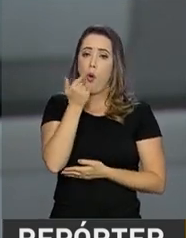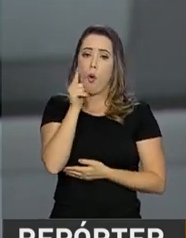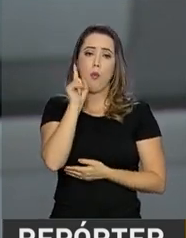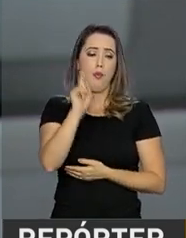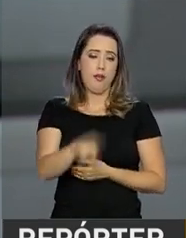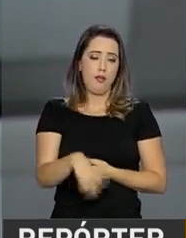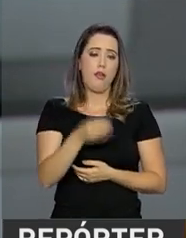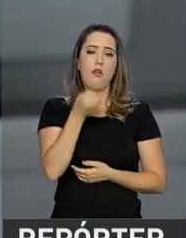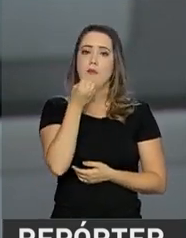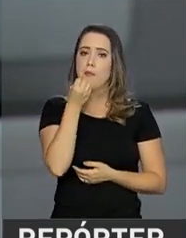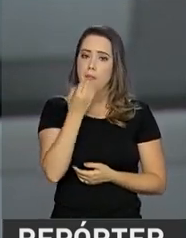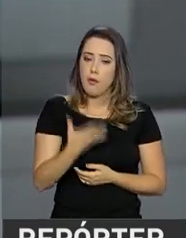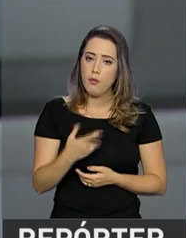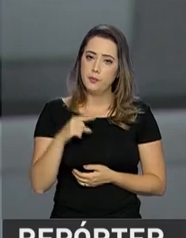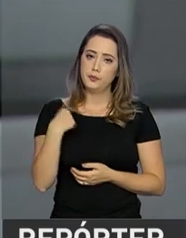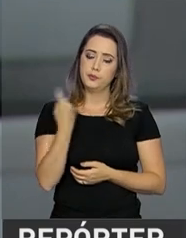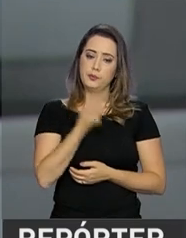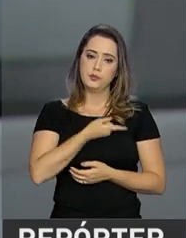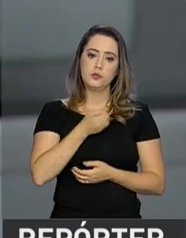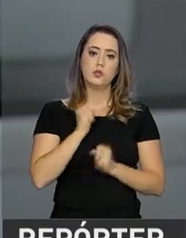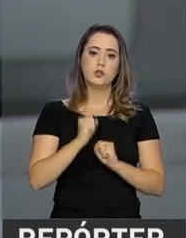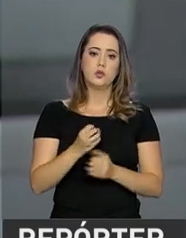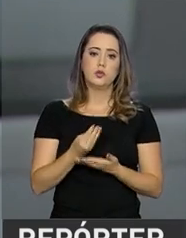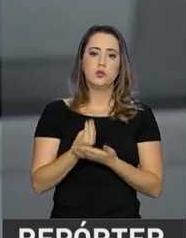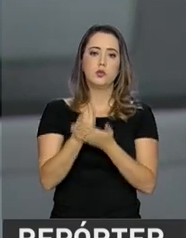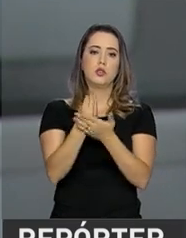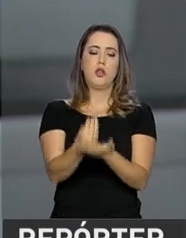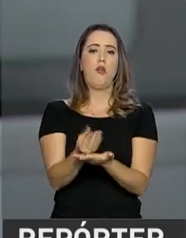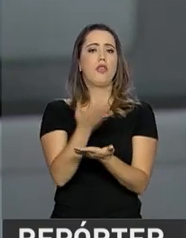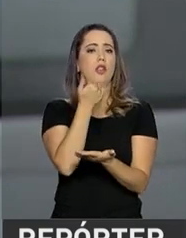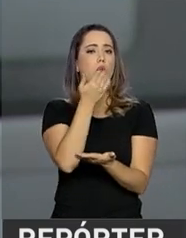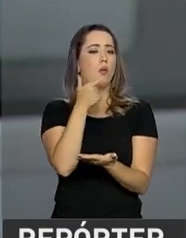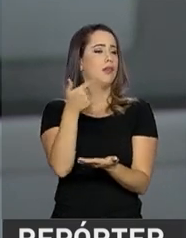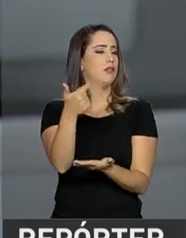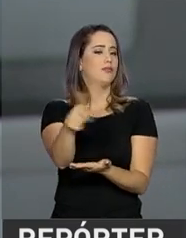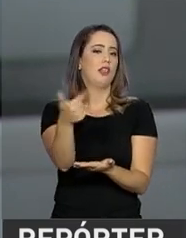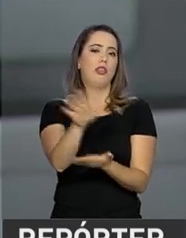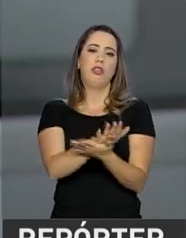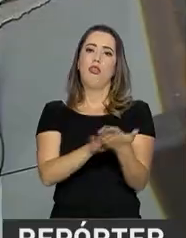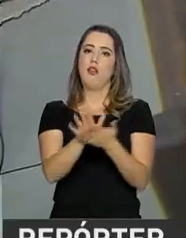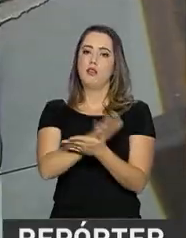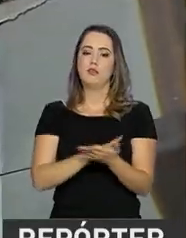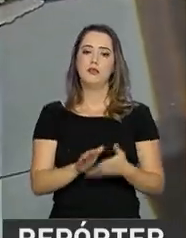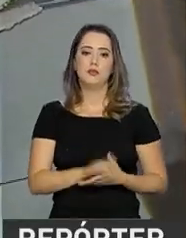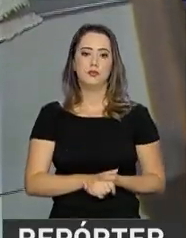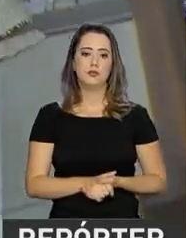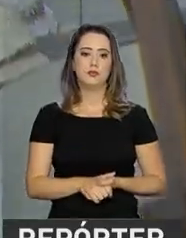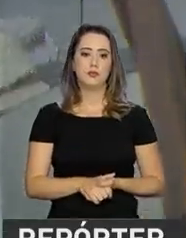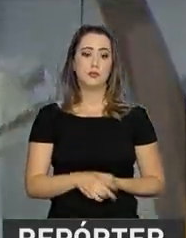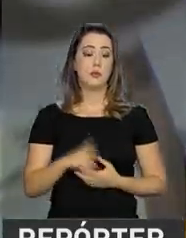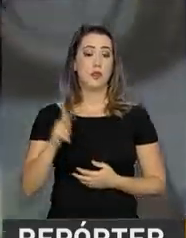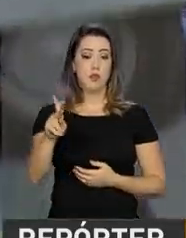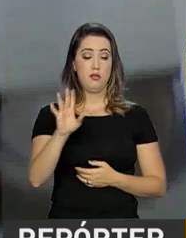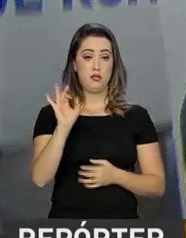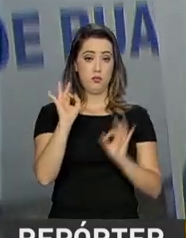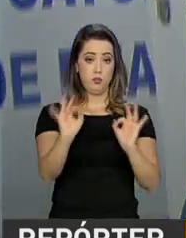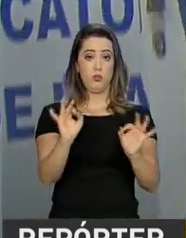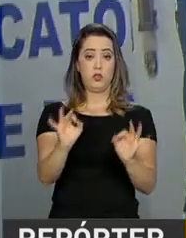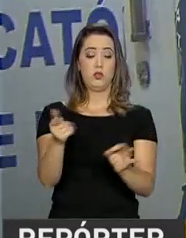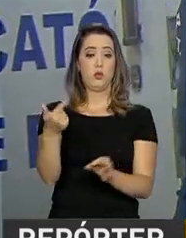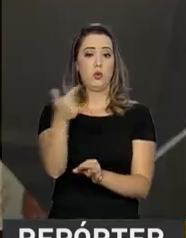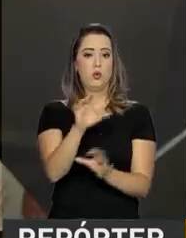muito gratificante a gente poder na comida quem não tem nenhuma por dia né assim que a comida fica pronta